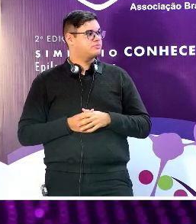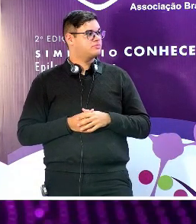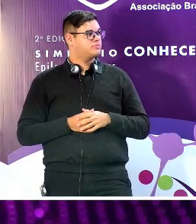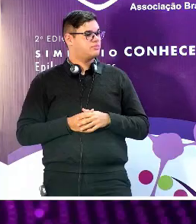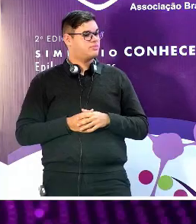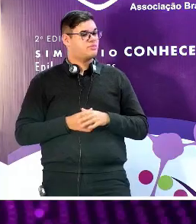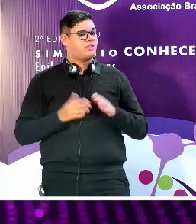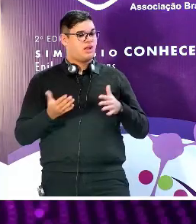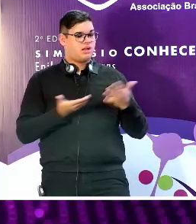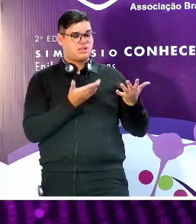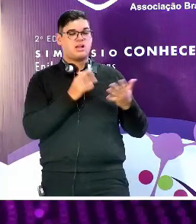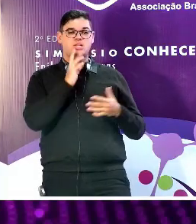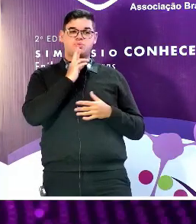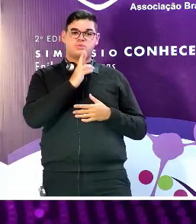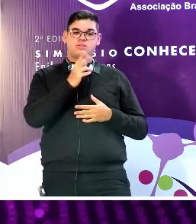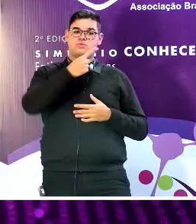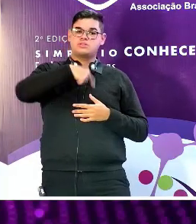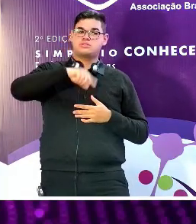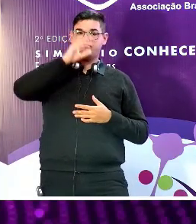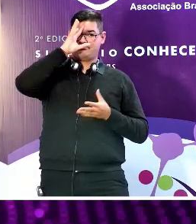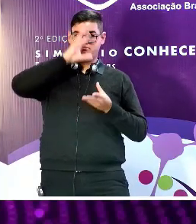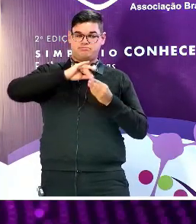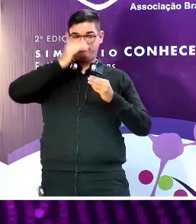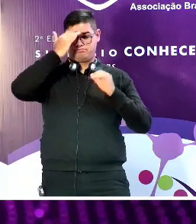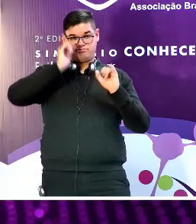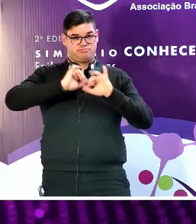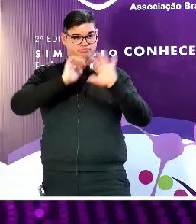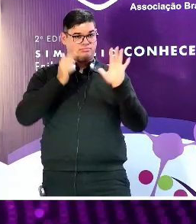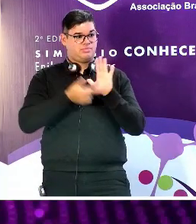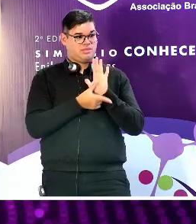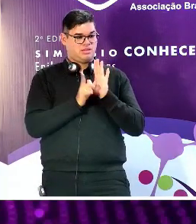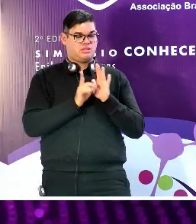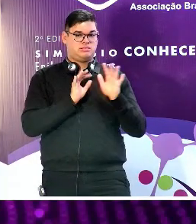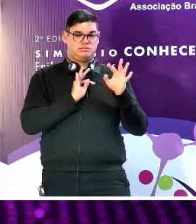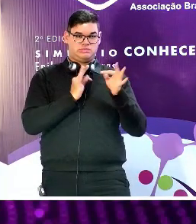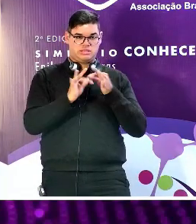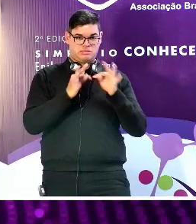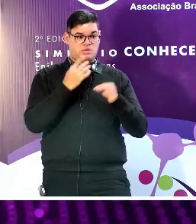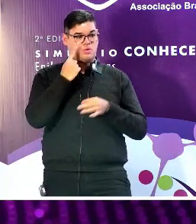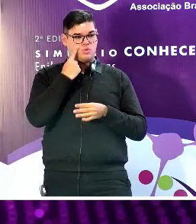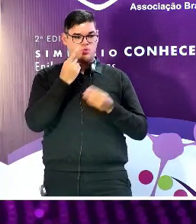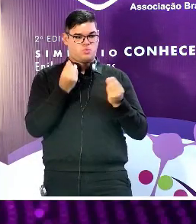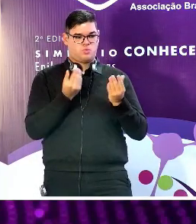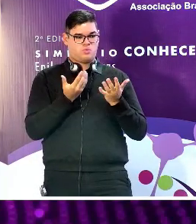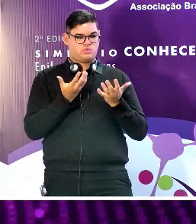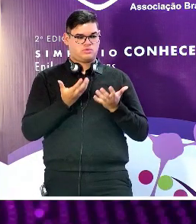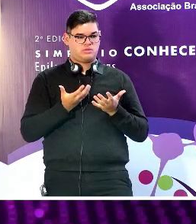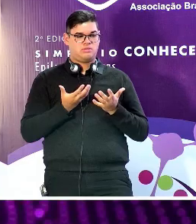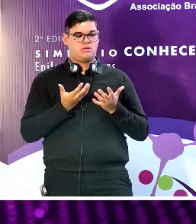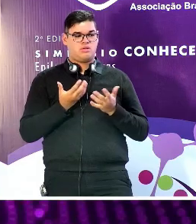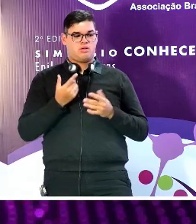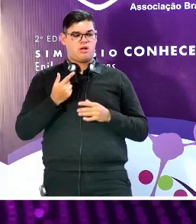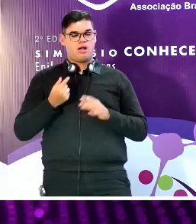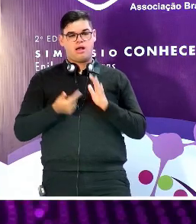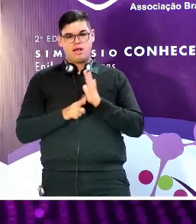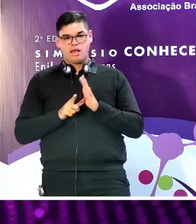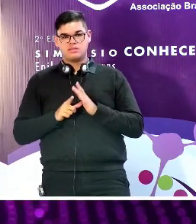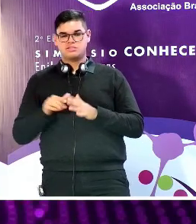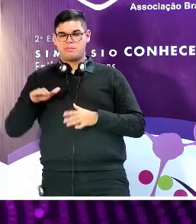E aqui alguns resultados, só para vocês terem uma ideia, antes do tratamento e depois do